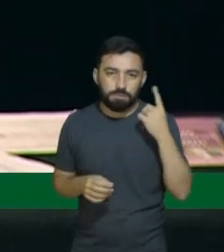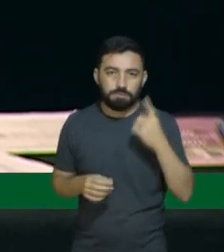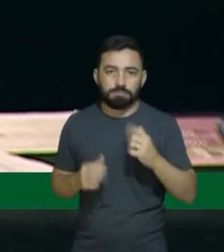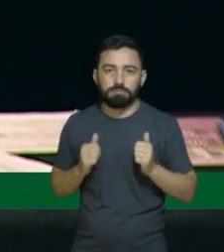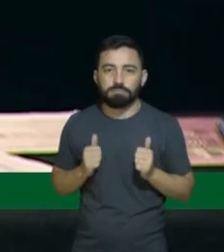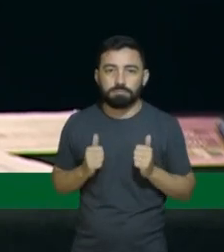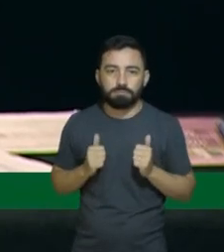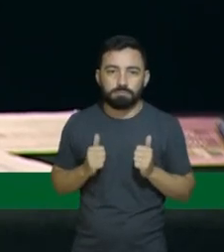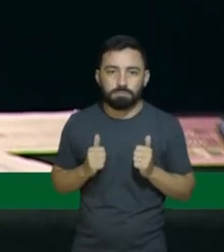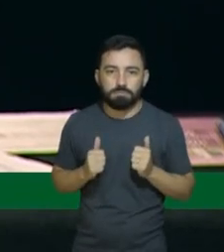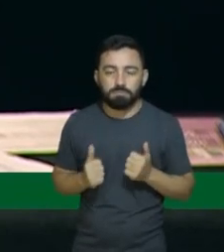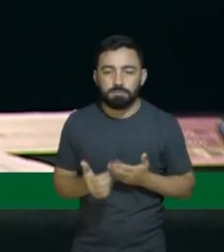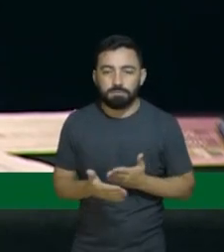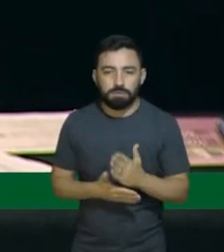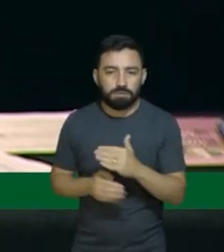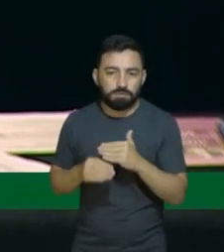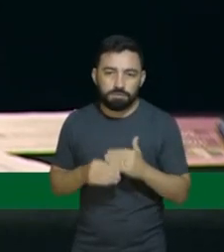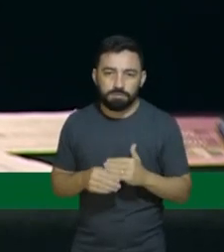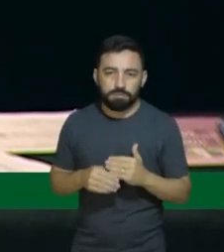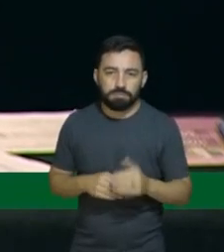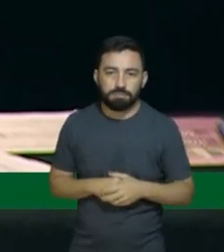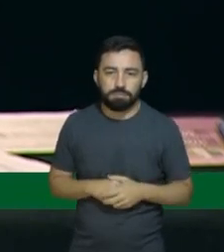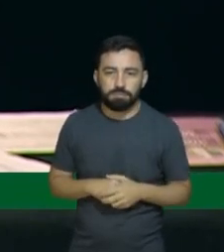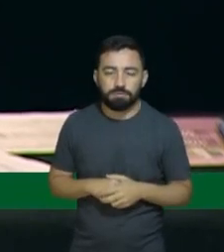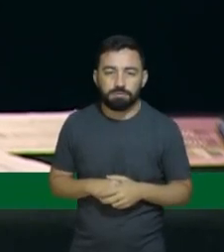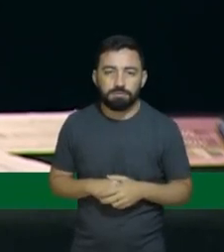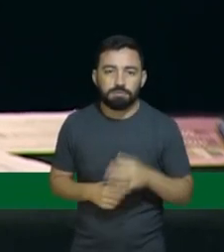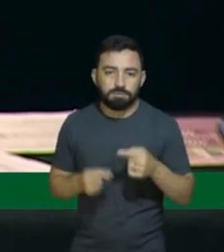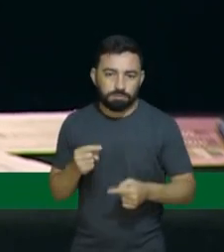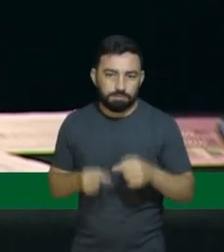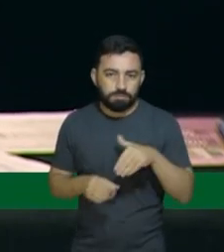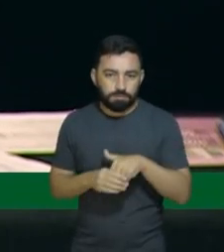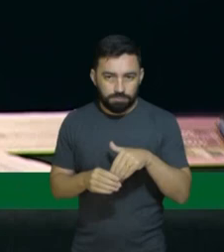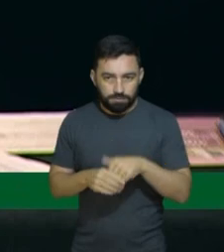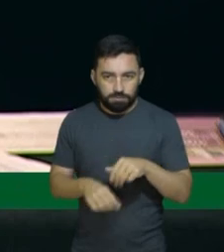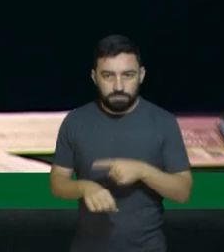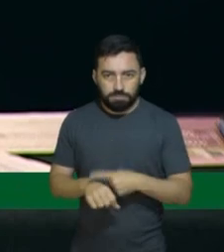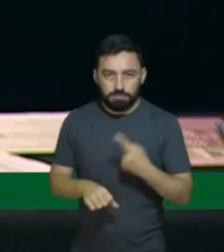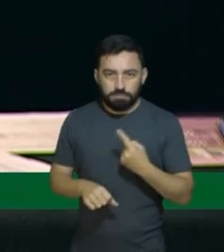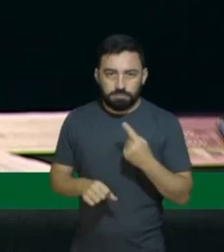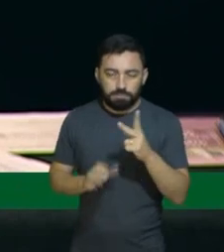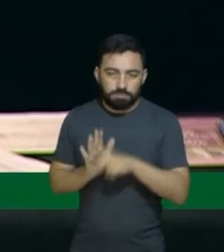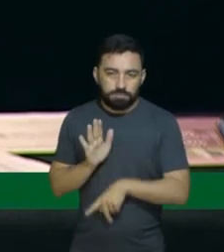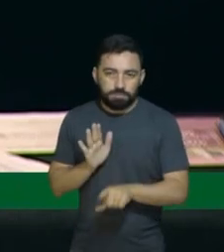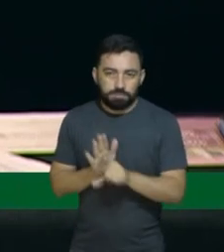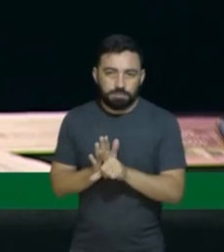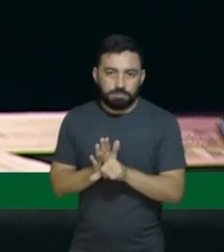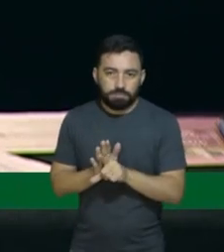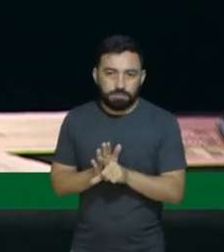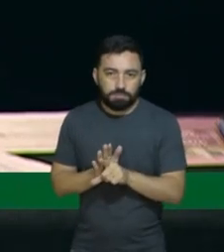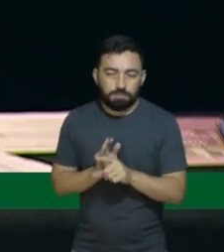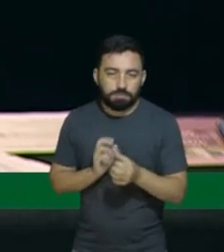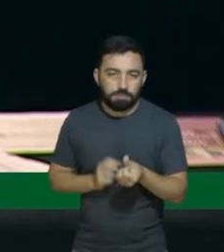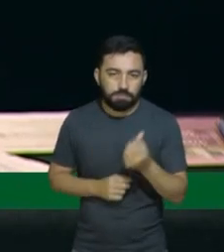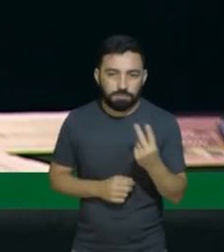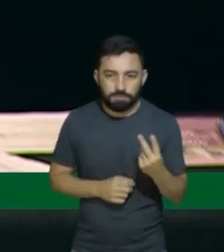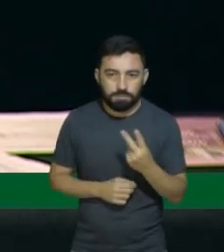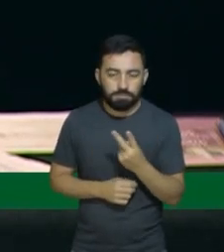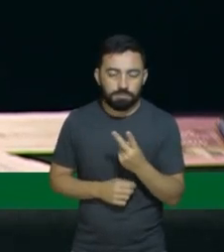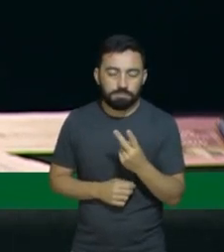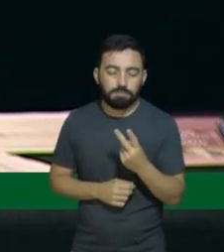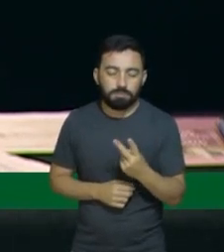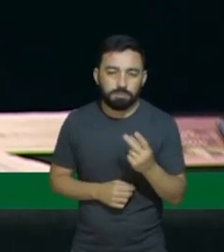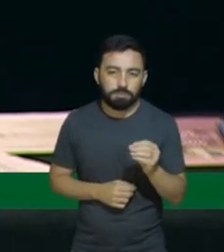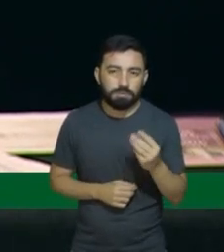se encontra aprovado por unanimidade discussão e votação em turno único do projeto de lei 62224